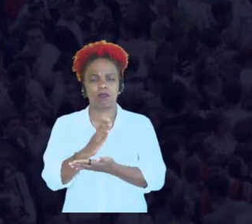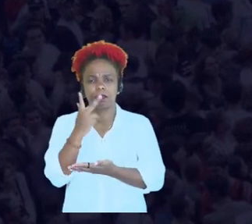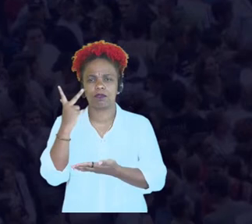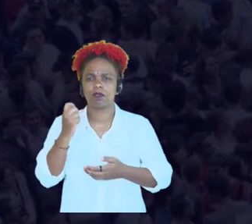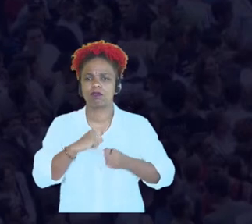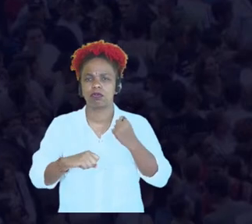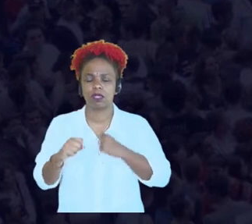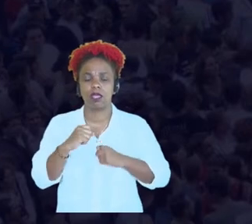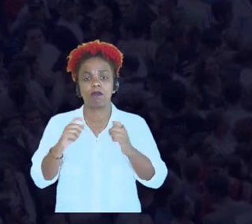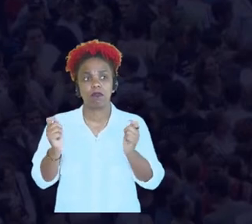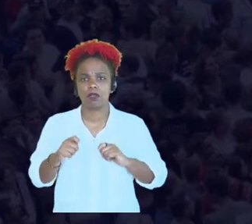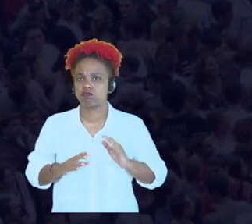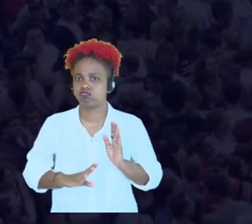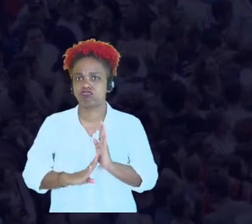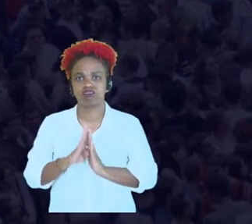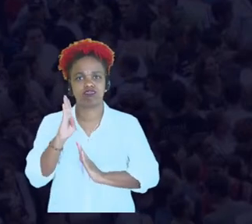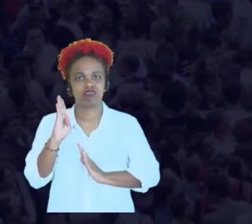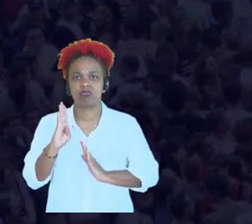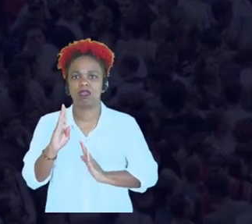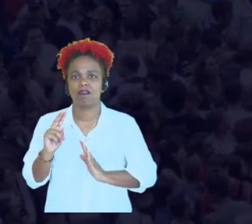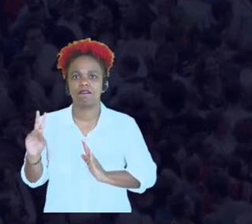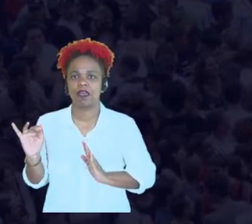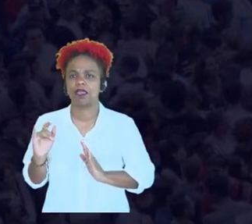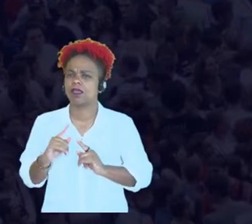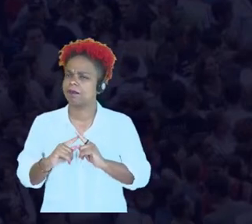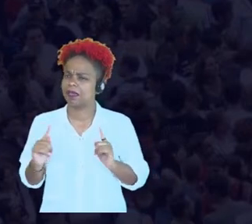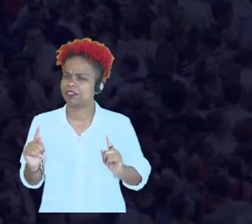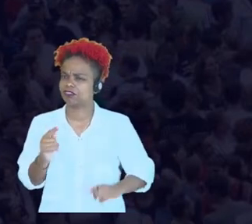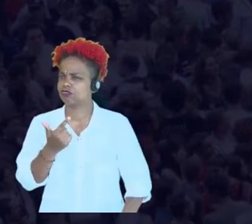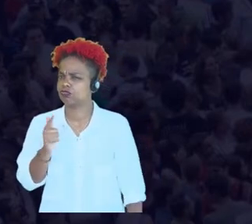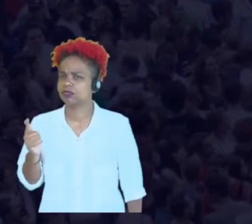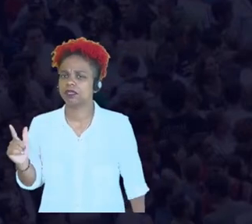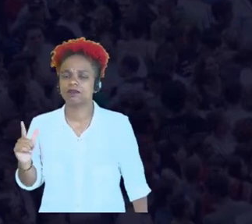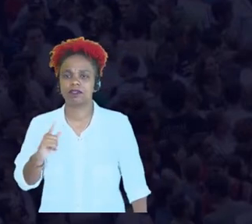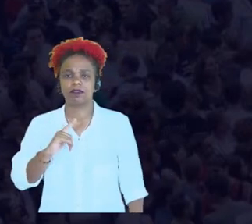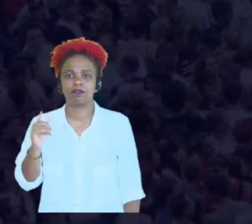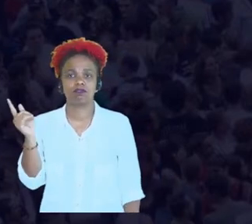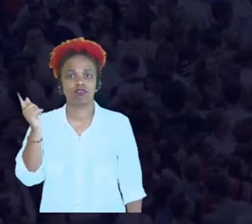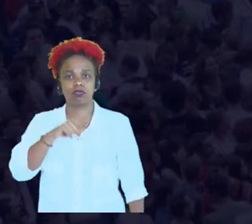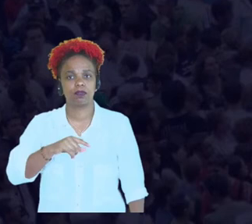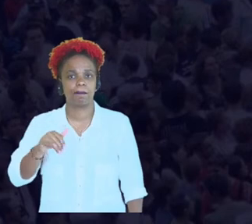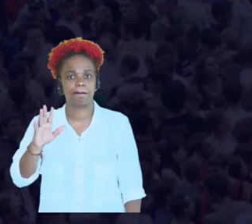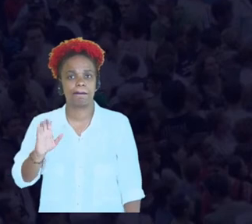fosse crescer nesse novo arranjo, mas que não teve sucesso